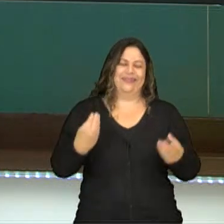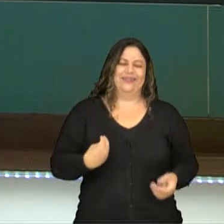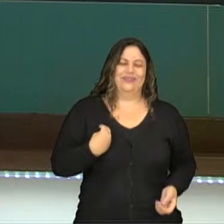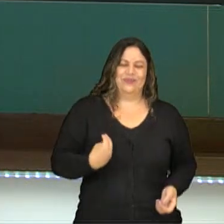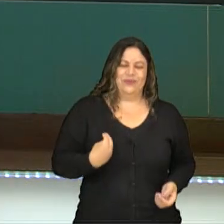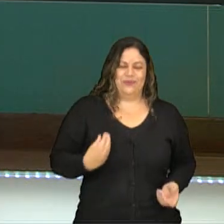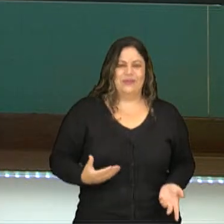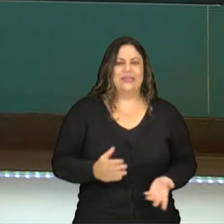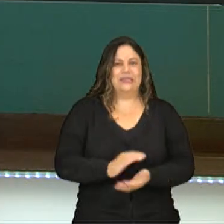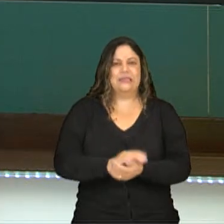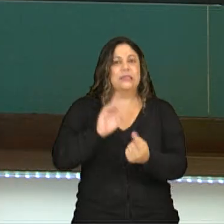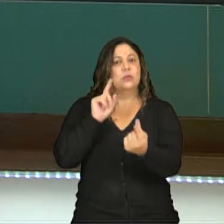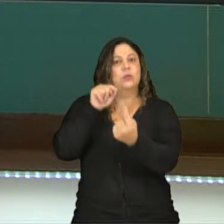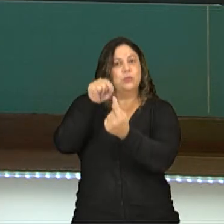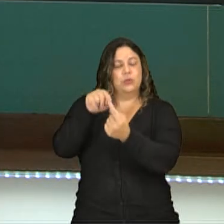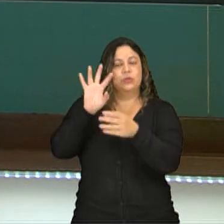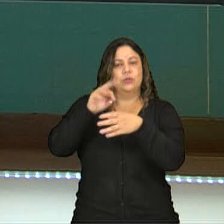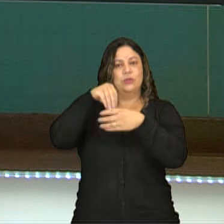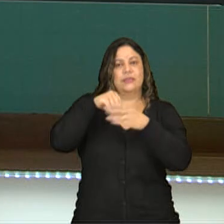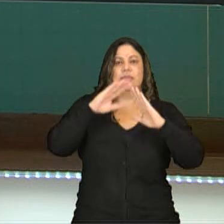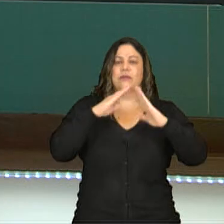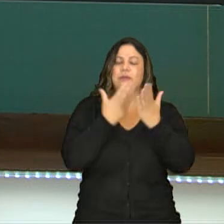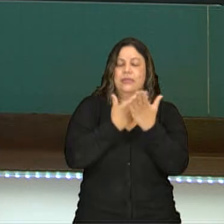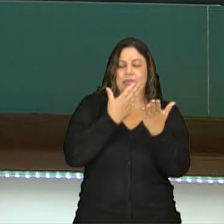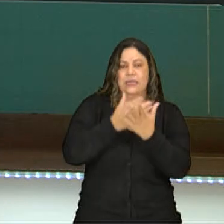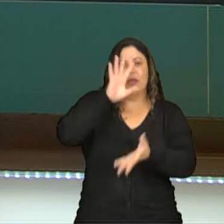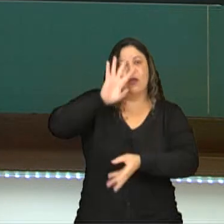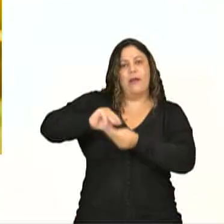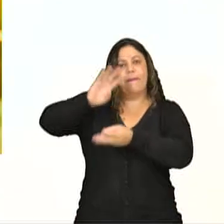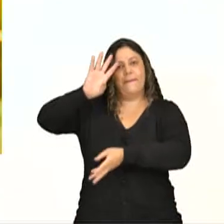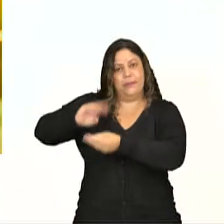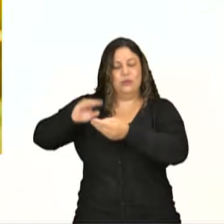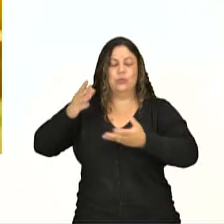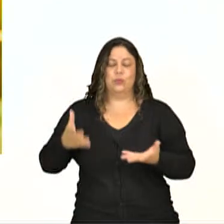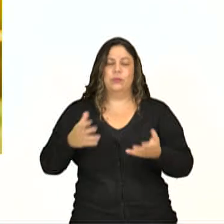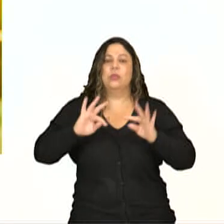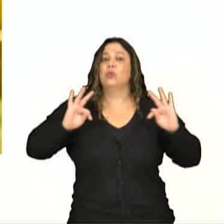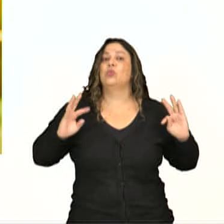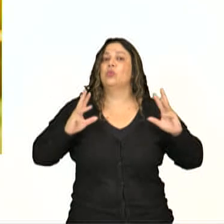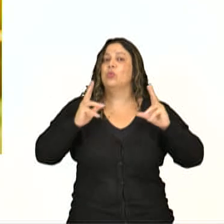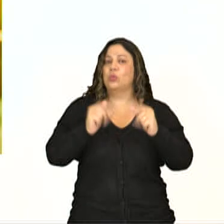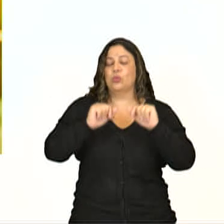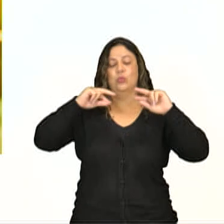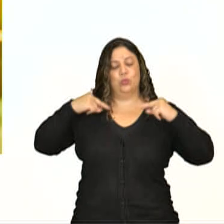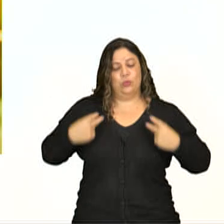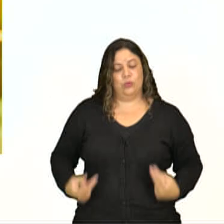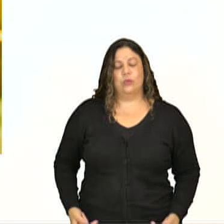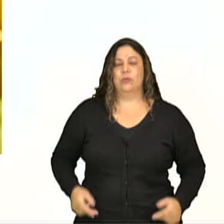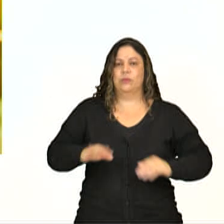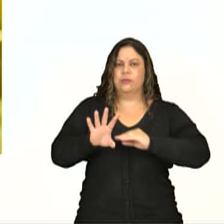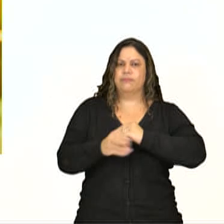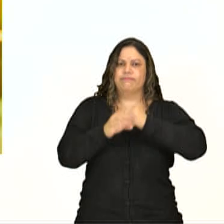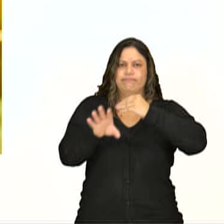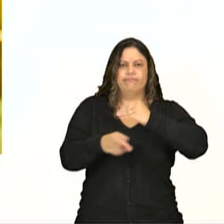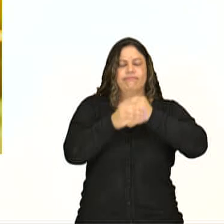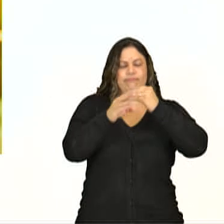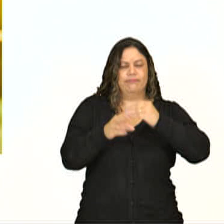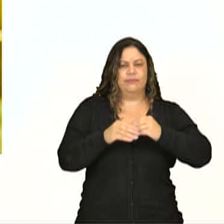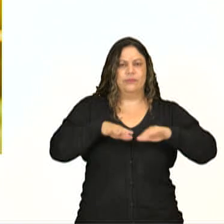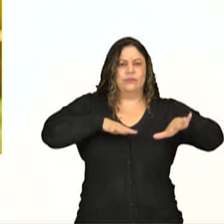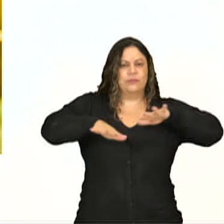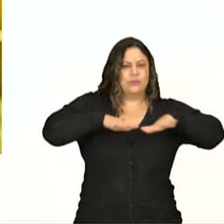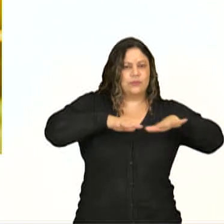da educação física dentro da escola. Resumindo, tudo que o ser humano acrescenta à natureza do movimento